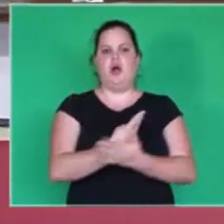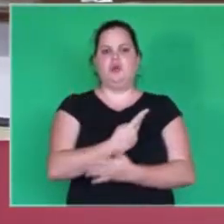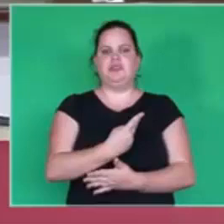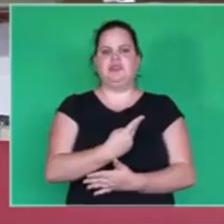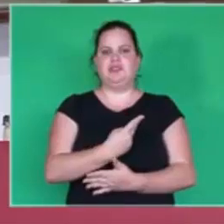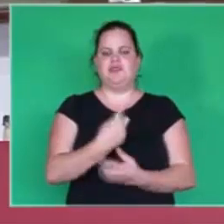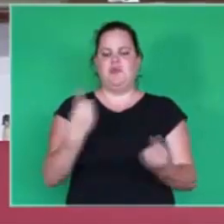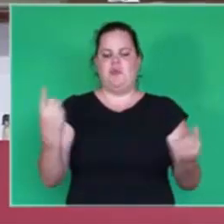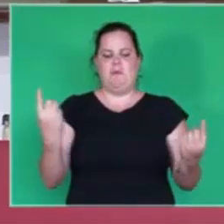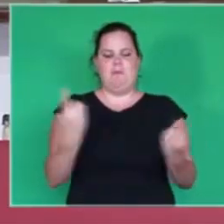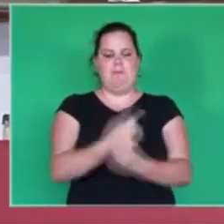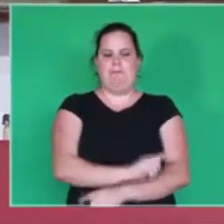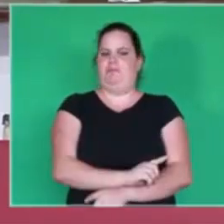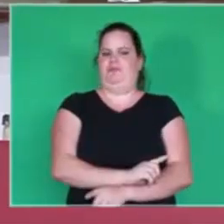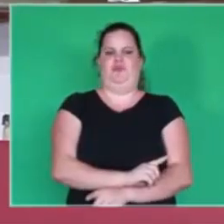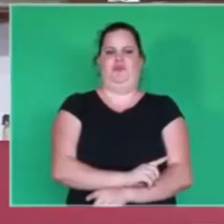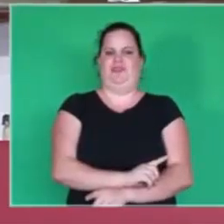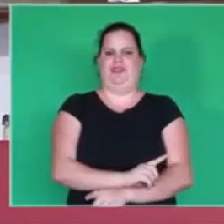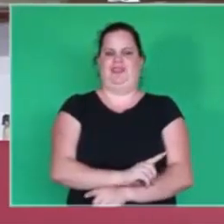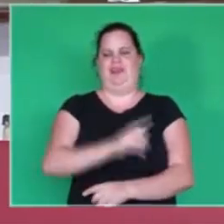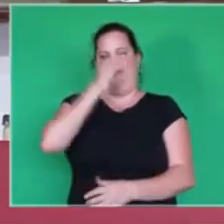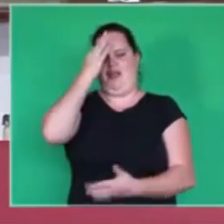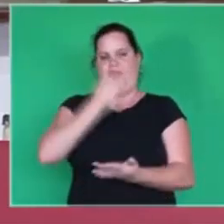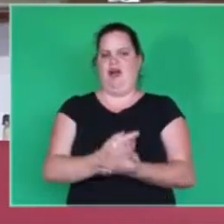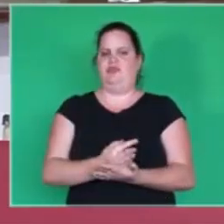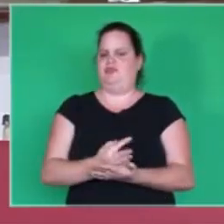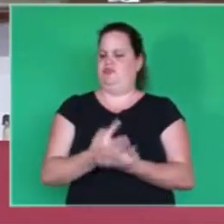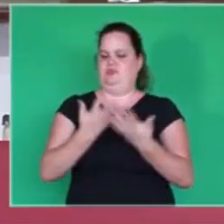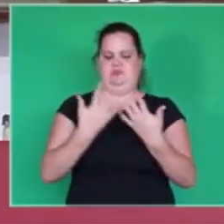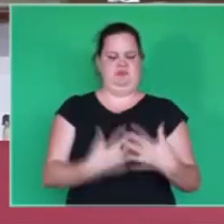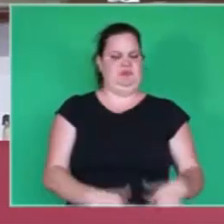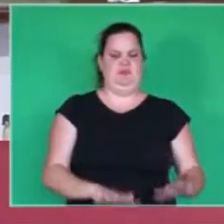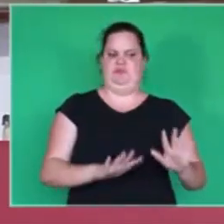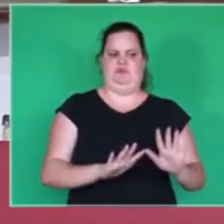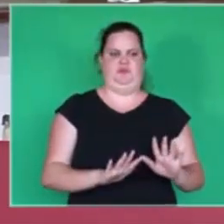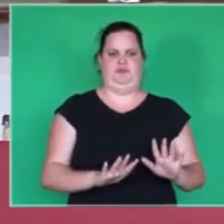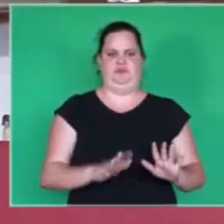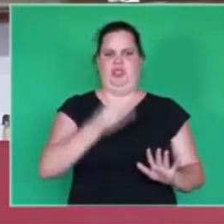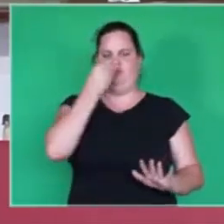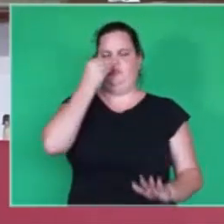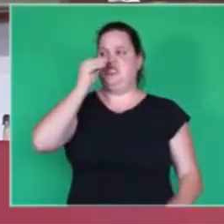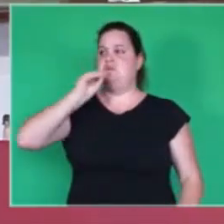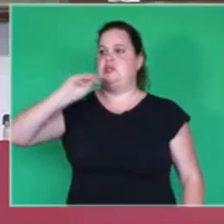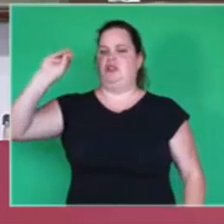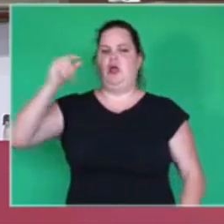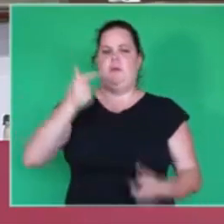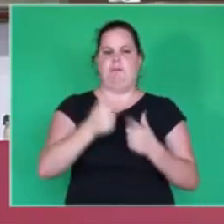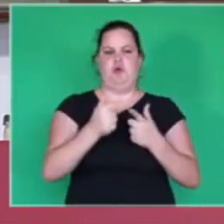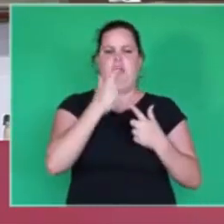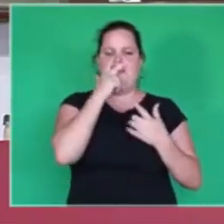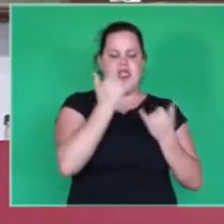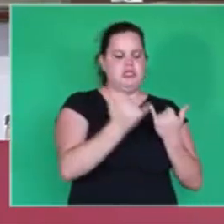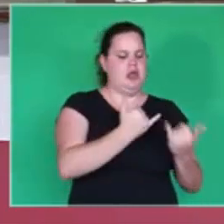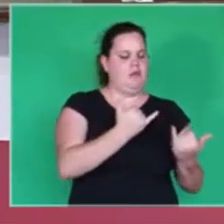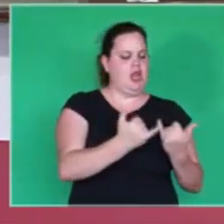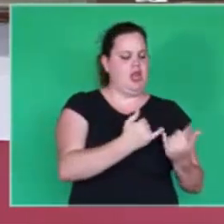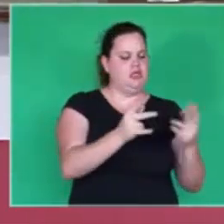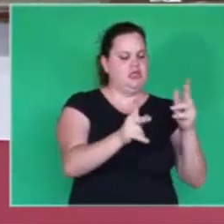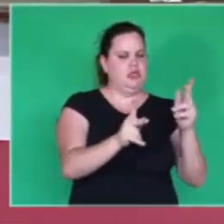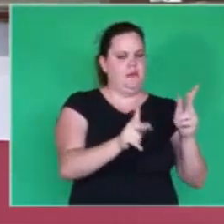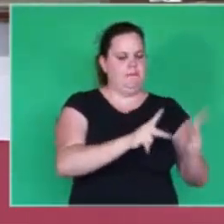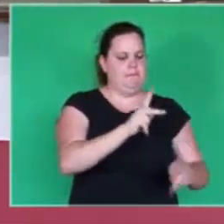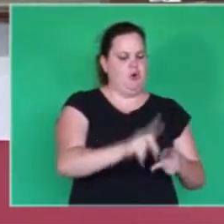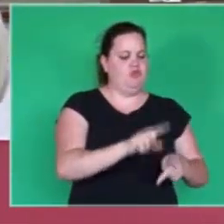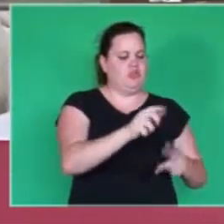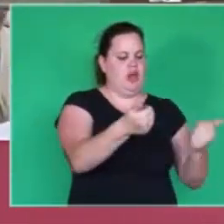na apostasia. Por quê? Se assemelharam aos povos que estavam em volta, que tinham outros deuses, que